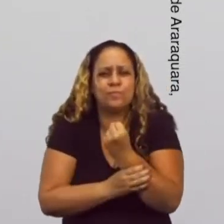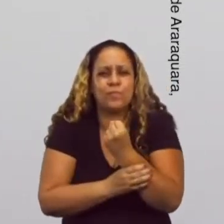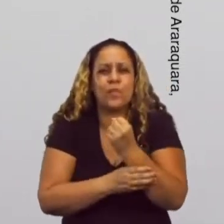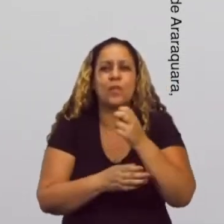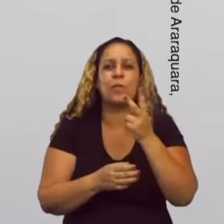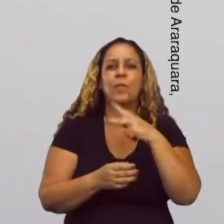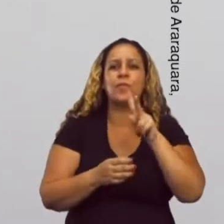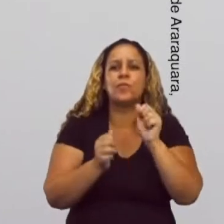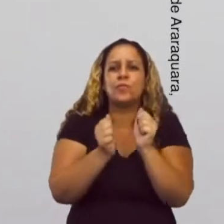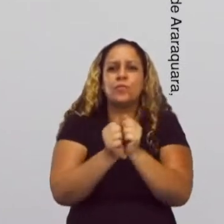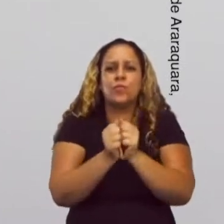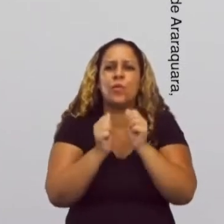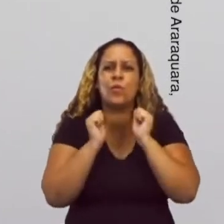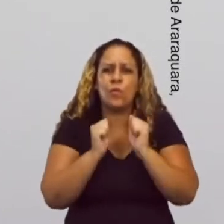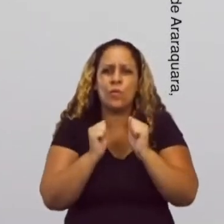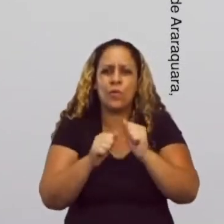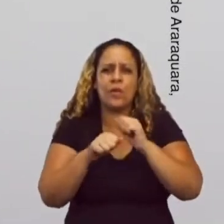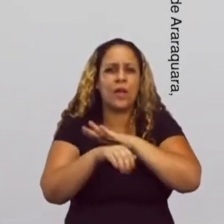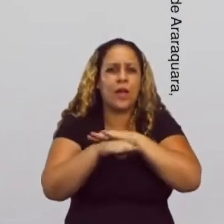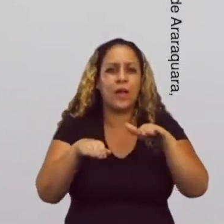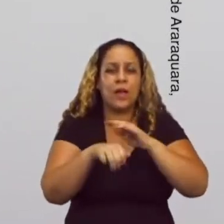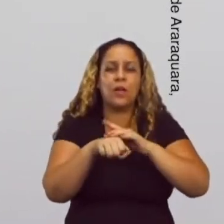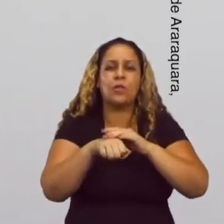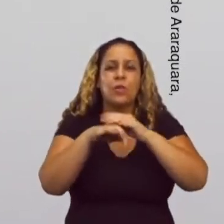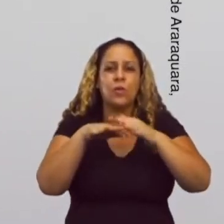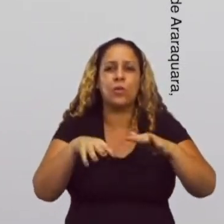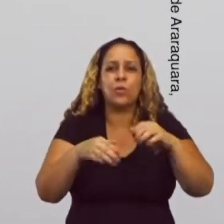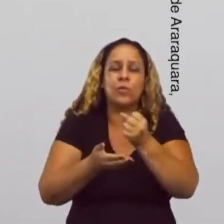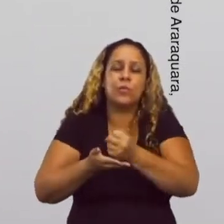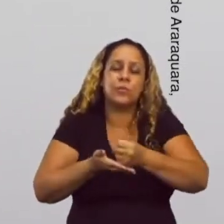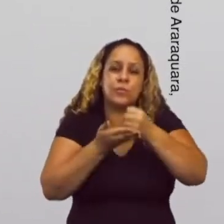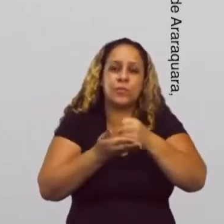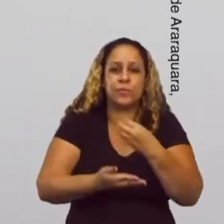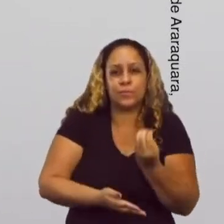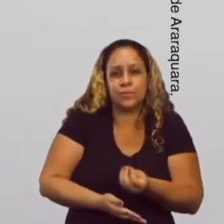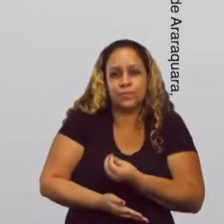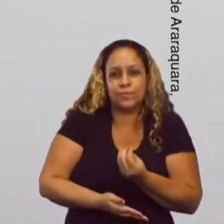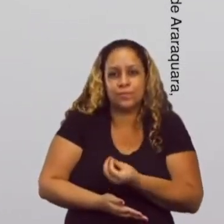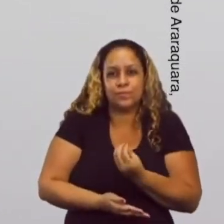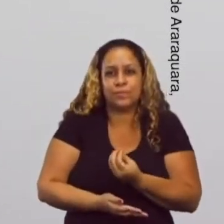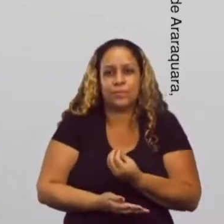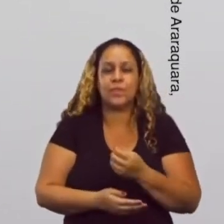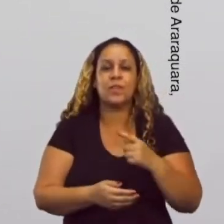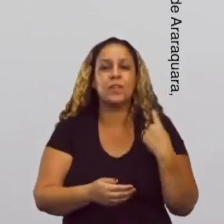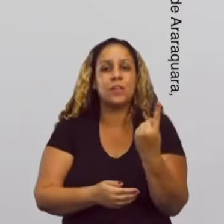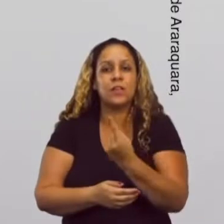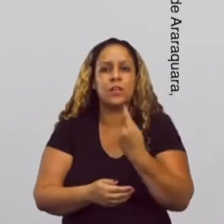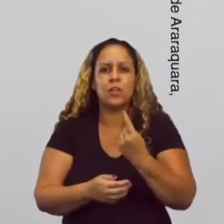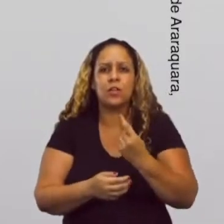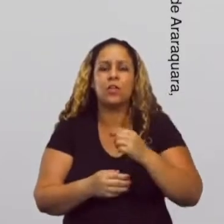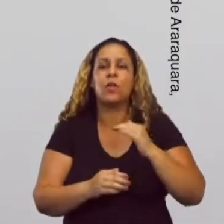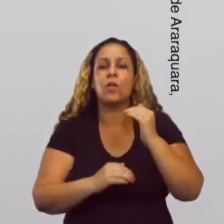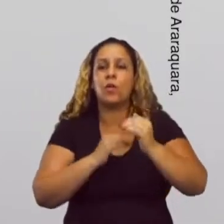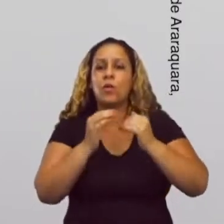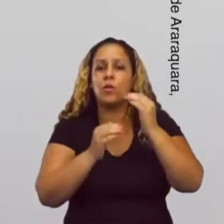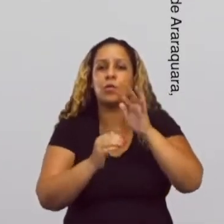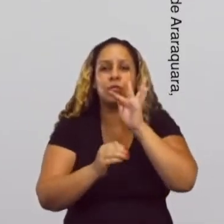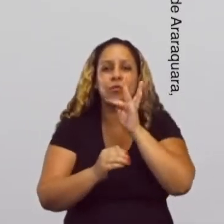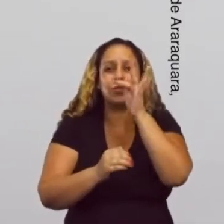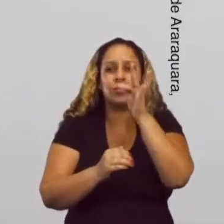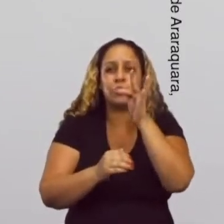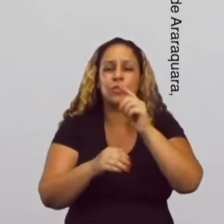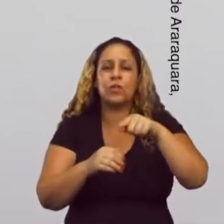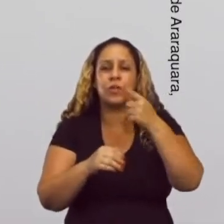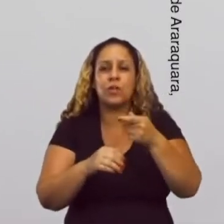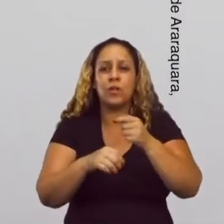segurança para que possamos superar a pandemia, salvando vidas. E vamos preparar nossa cidade